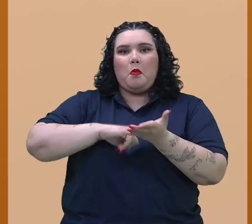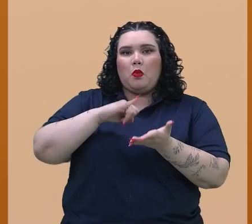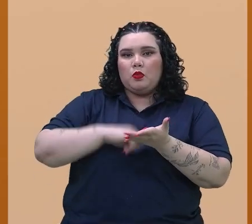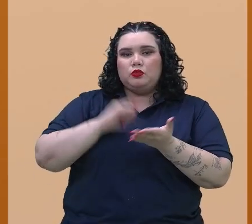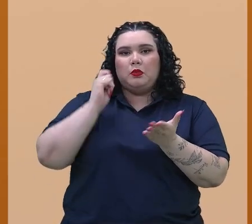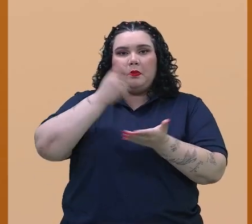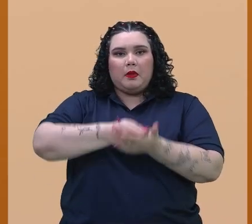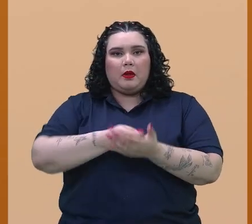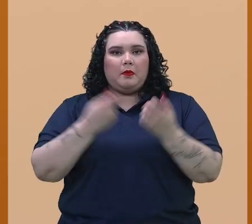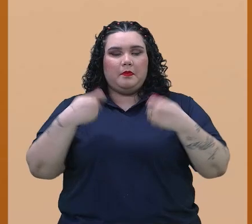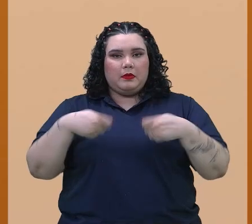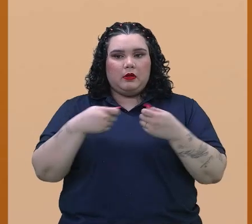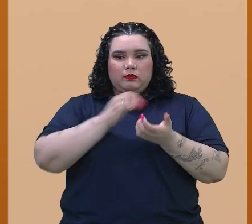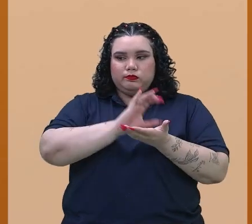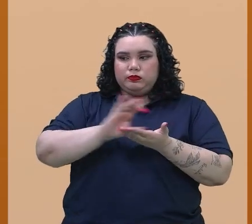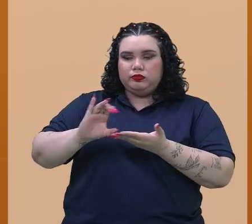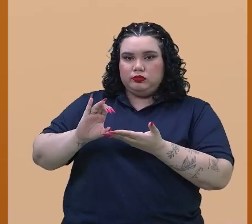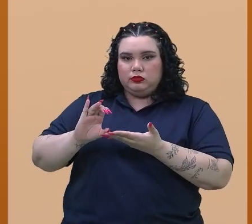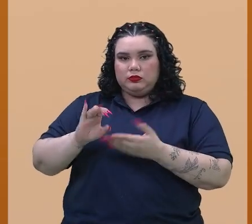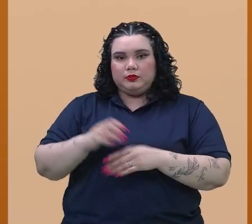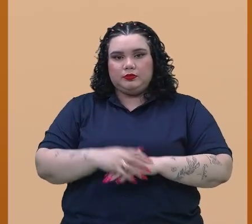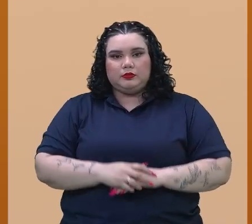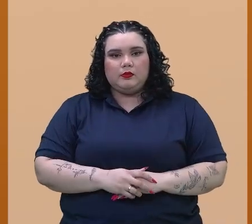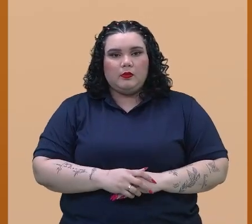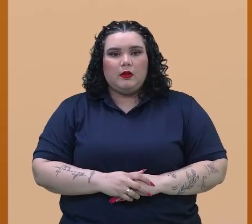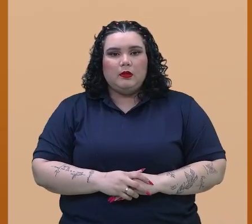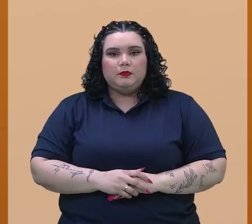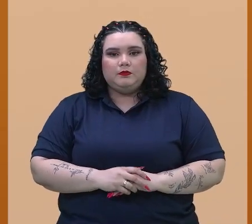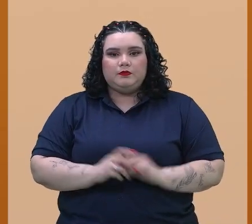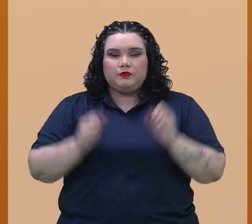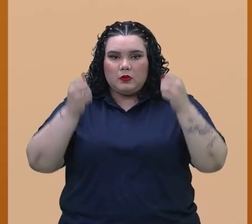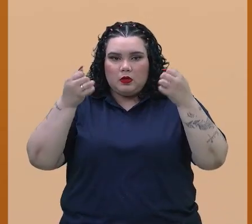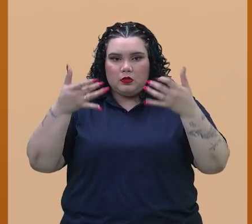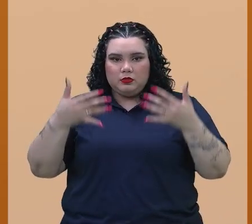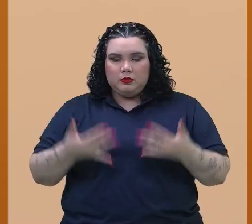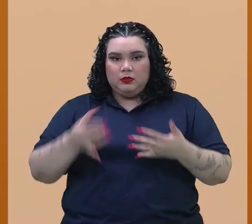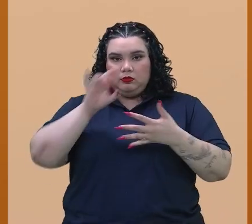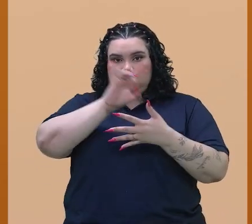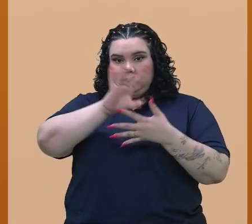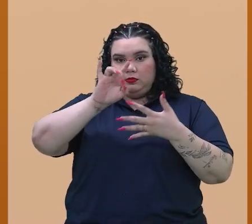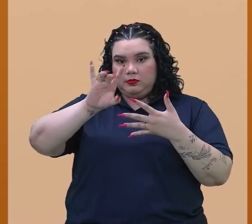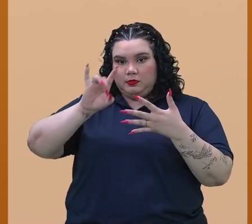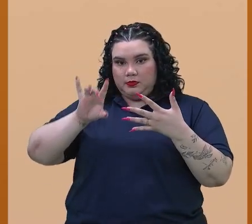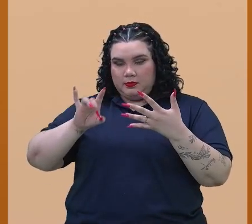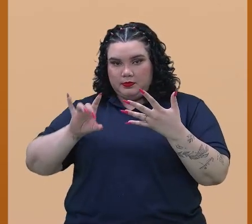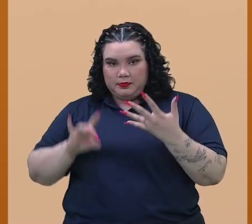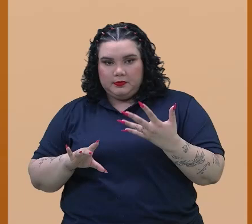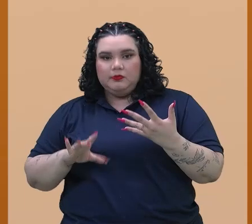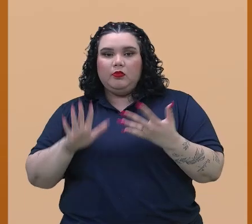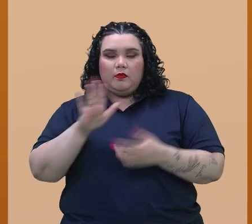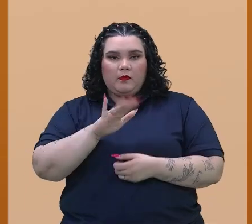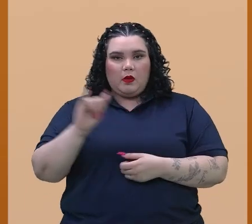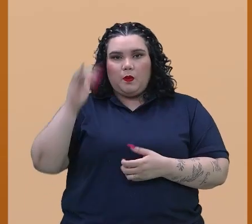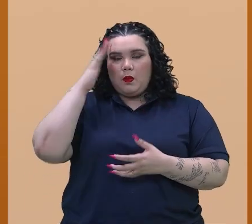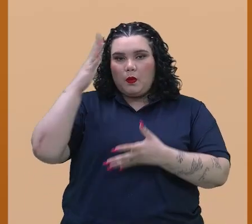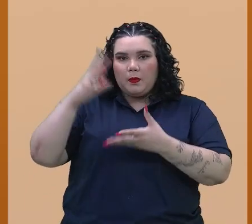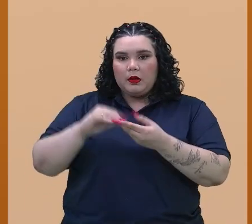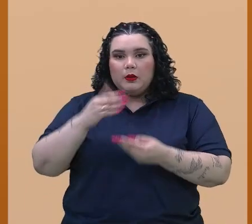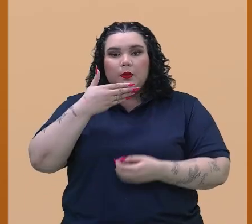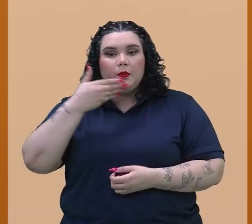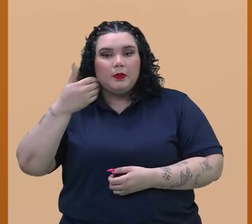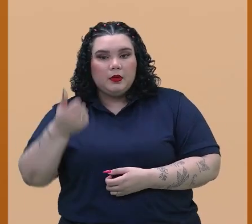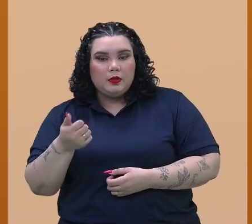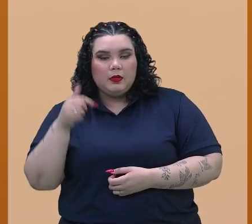imposto alfandegário, por assim dizer. Vou explicar uma por uma característica para a gente entender melhor e compreender esse